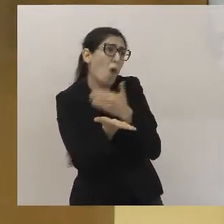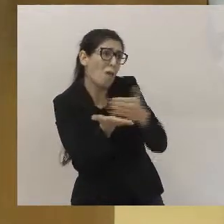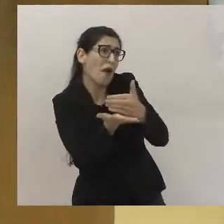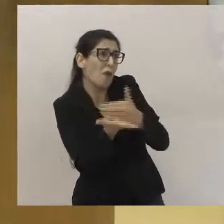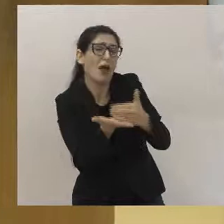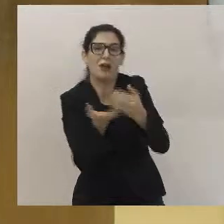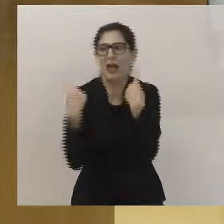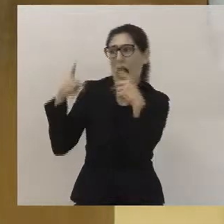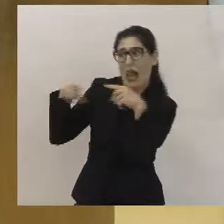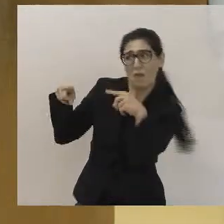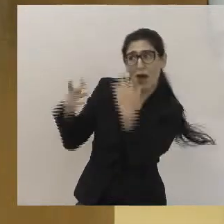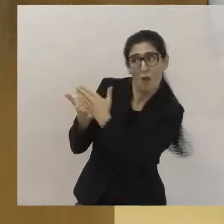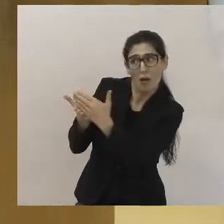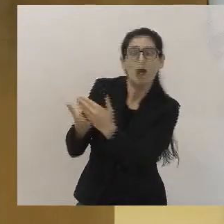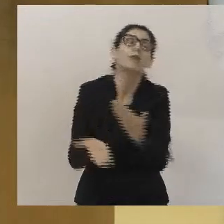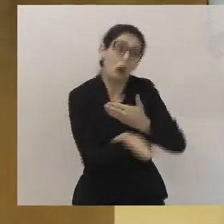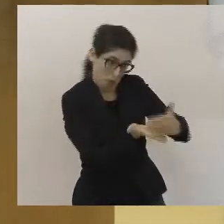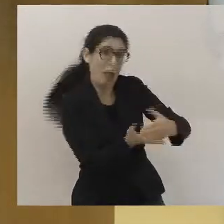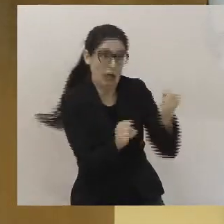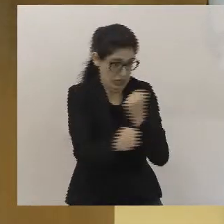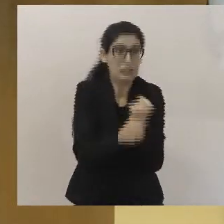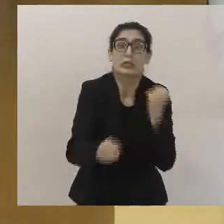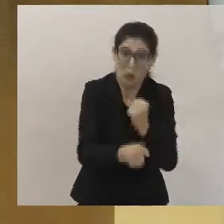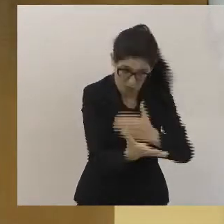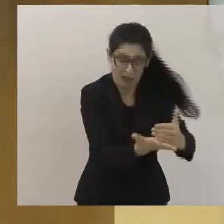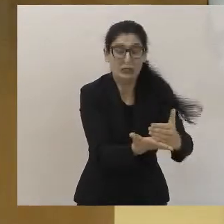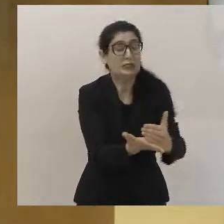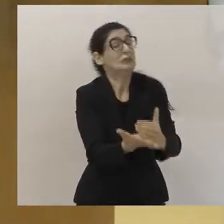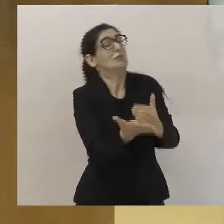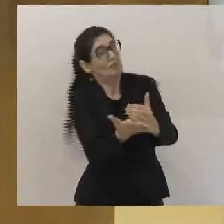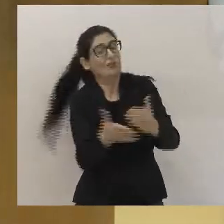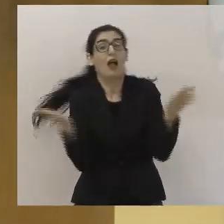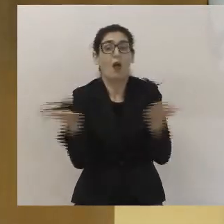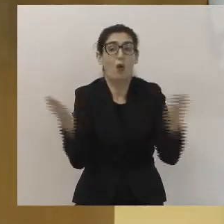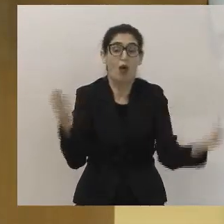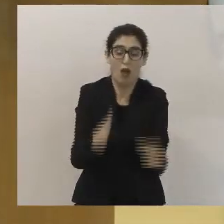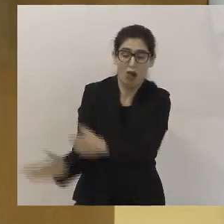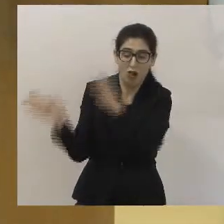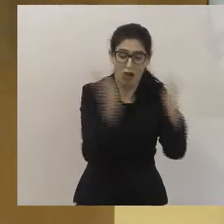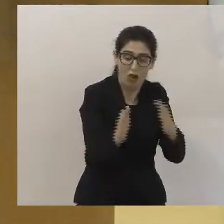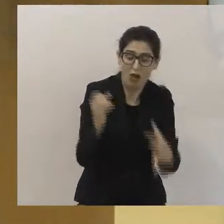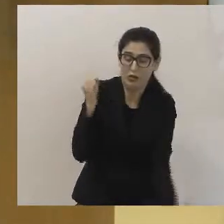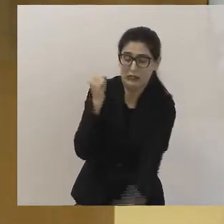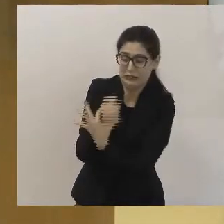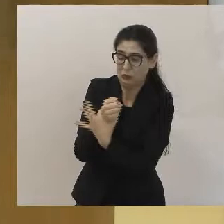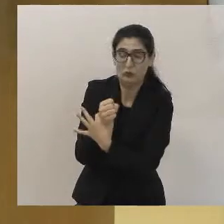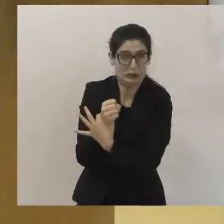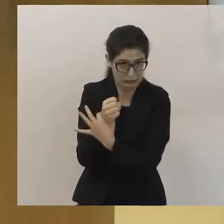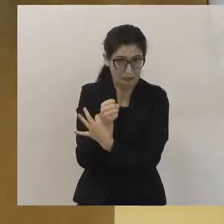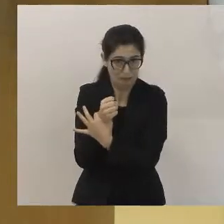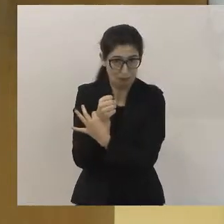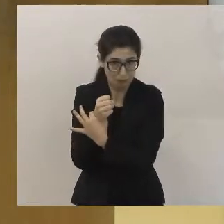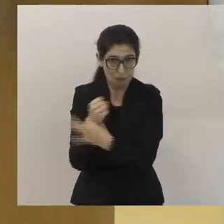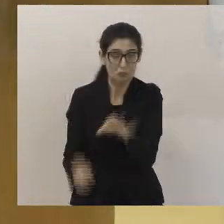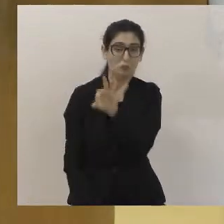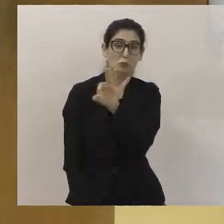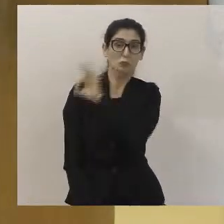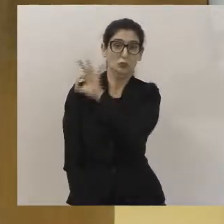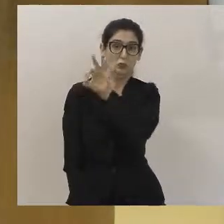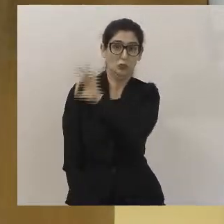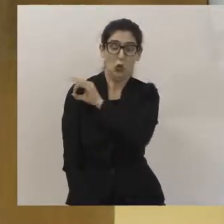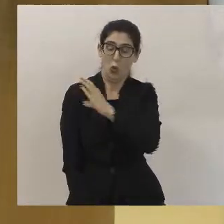começa com a segurança agora a segurança ocoy